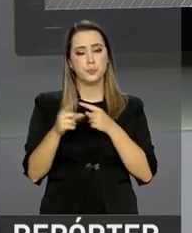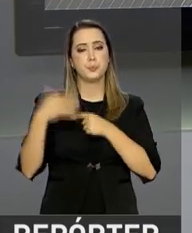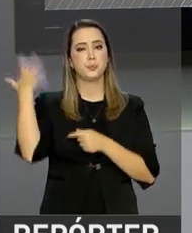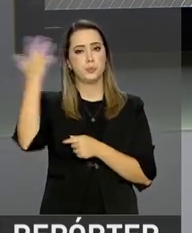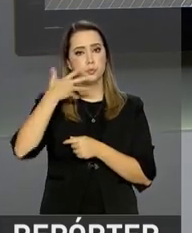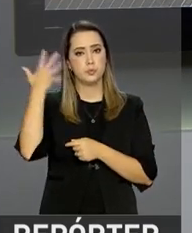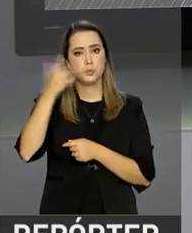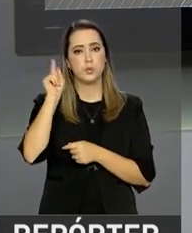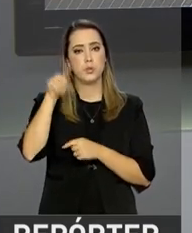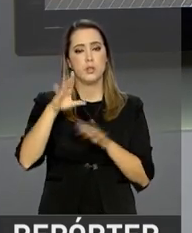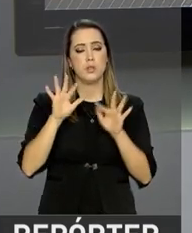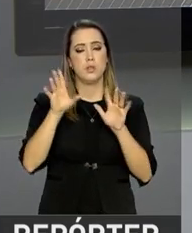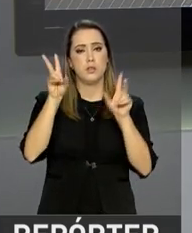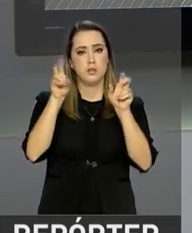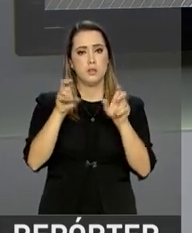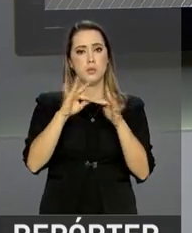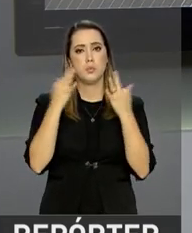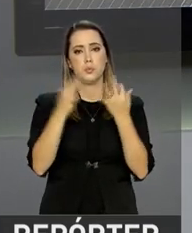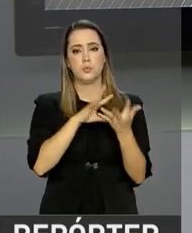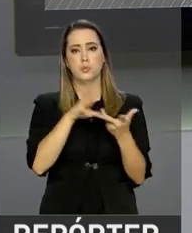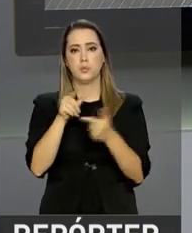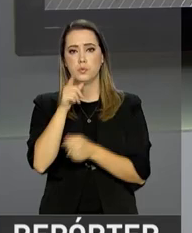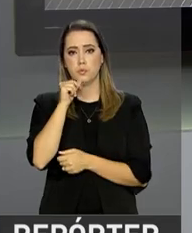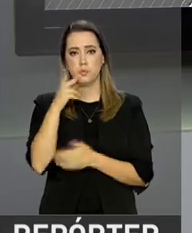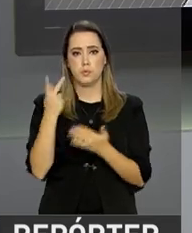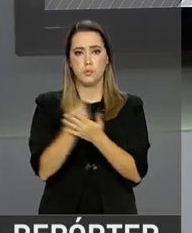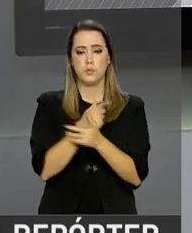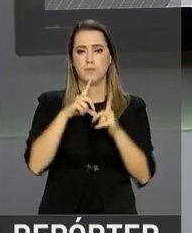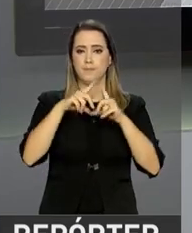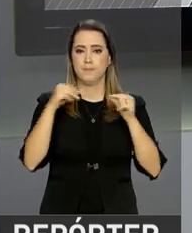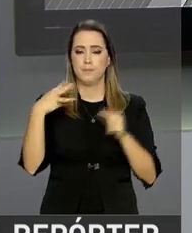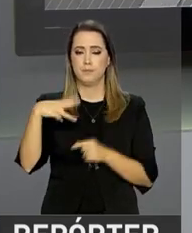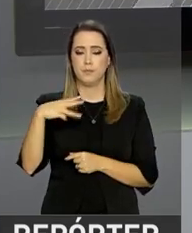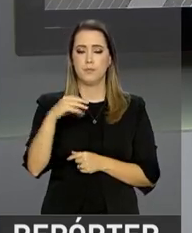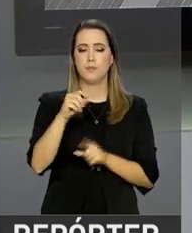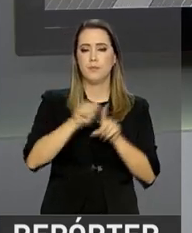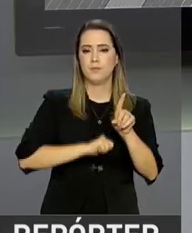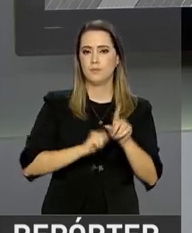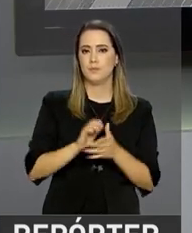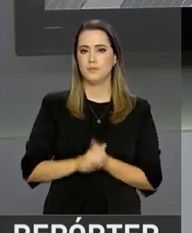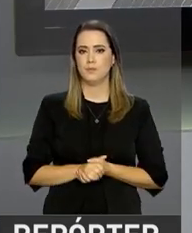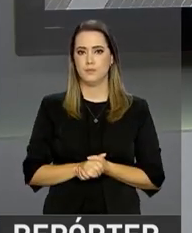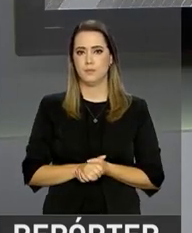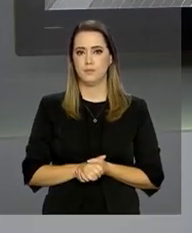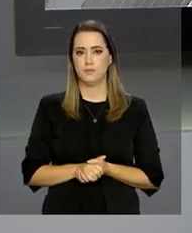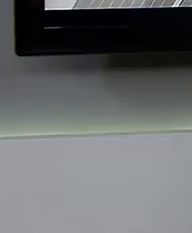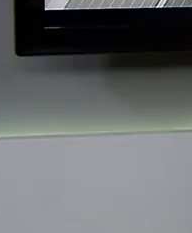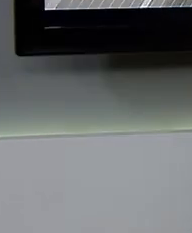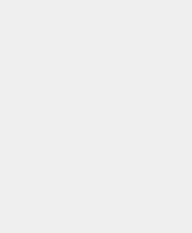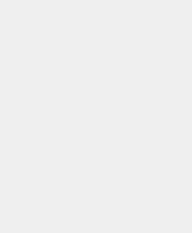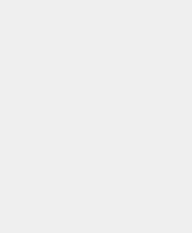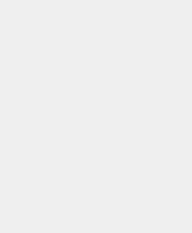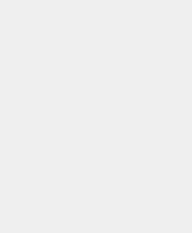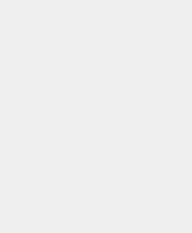nacional, e será tema do Fórum Mundial da Água, que vai ser realizado em Brasília este mês.